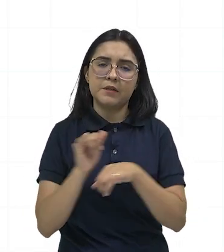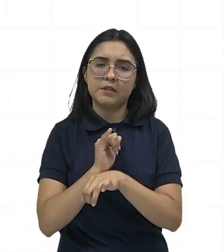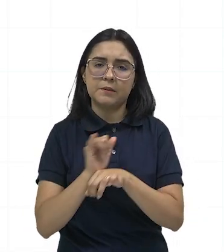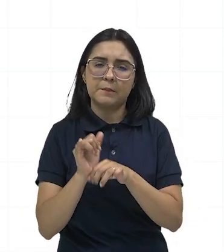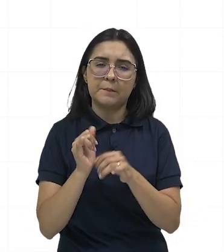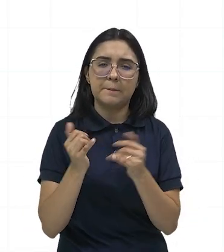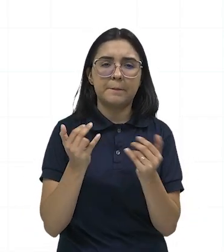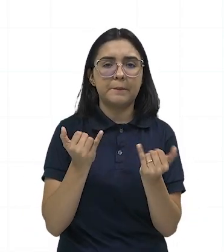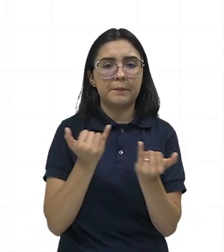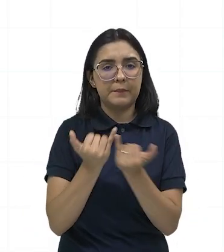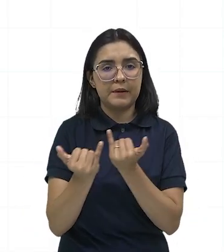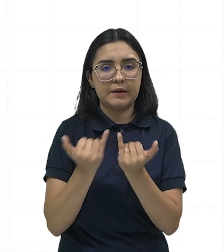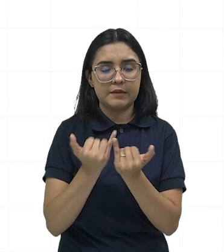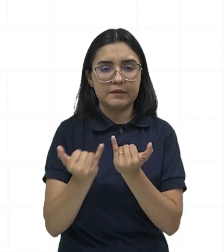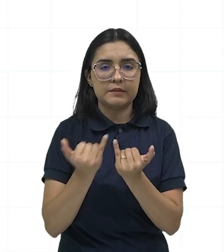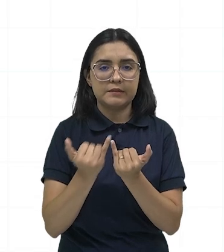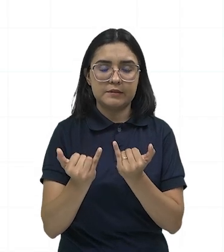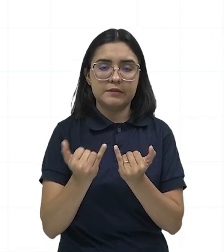parecida com as usinas